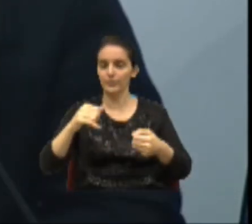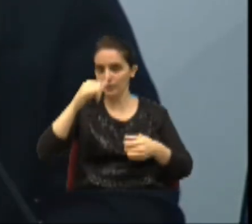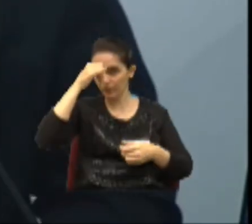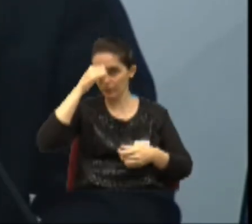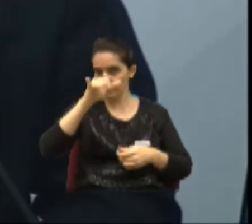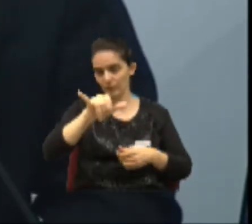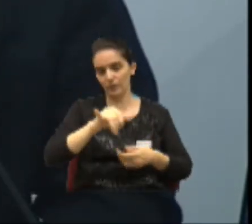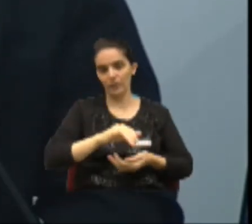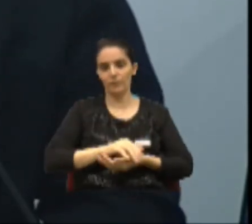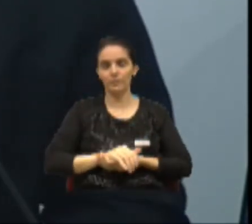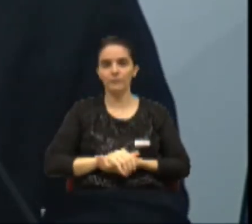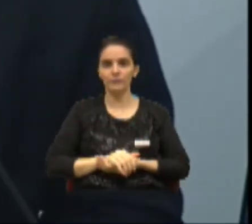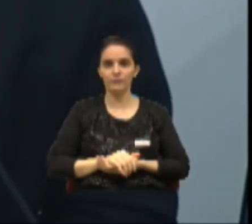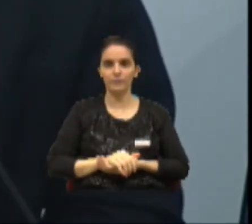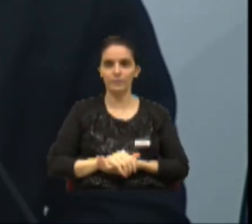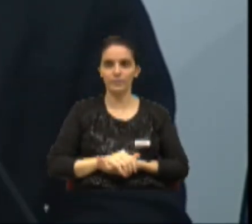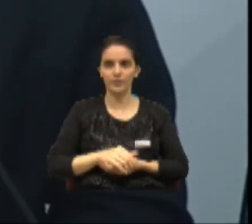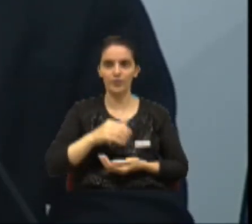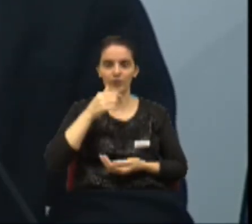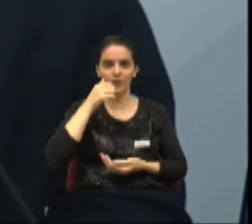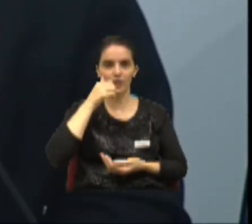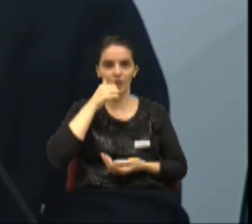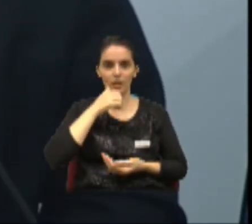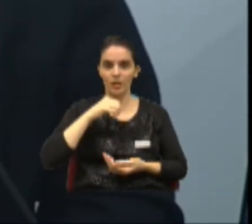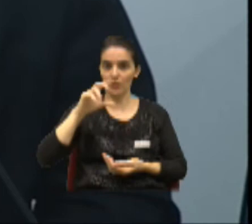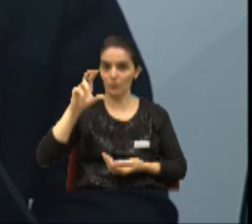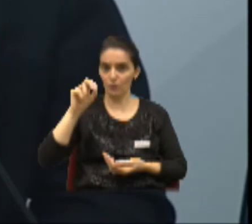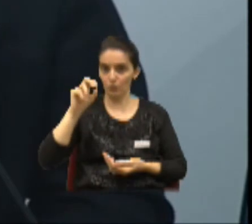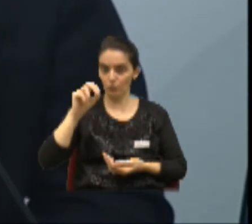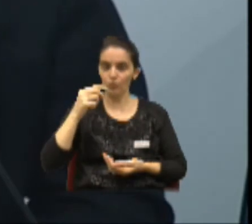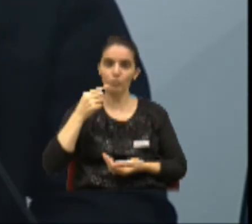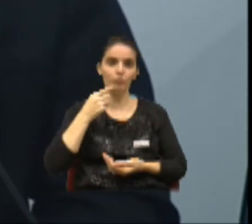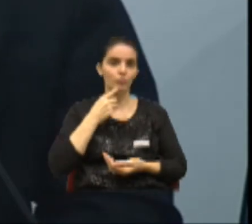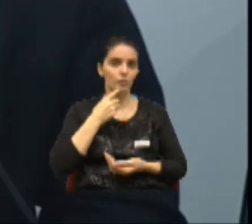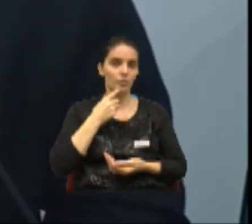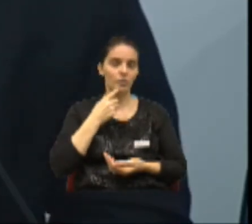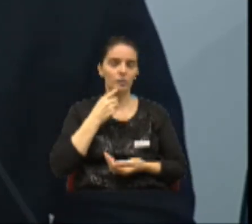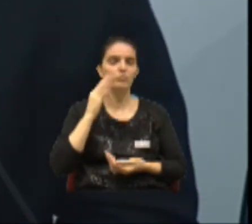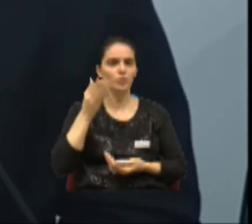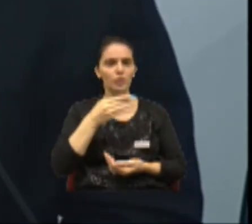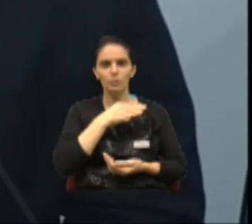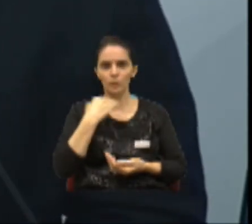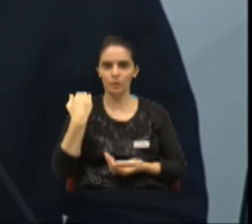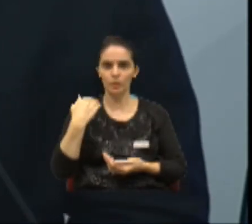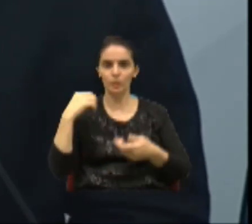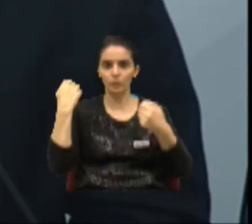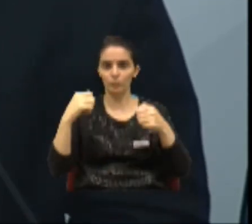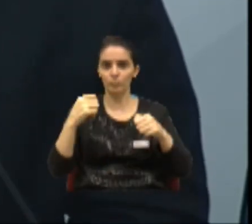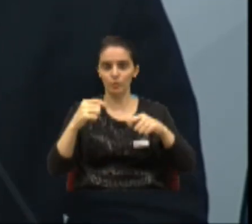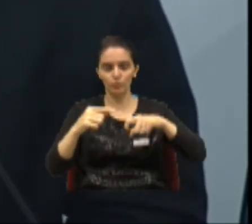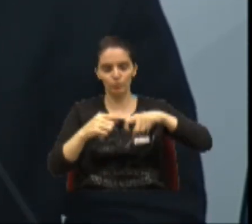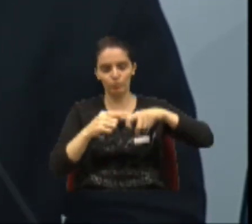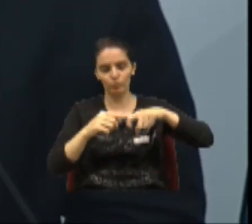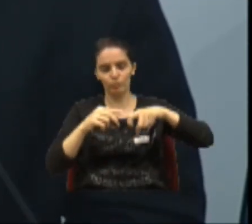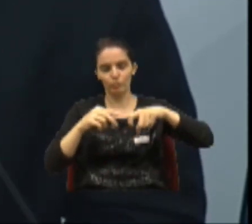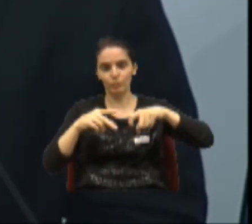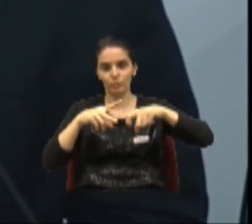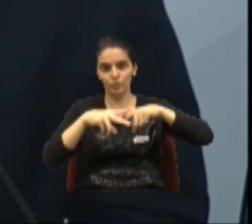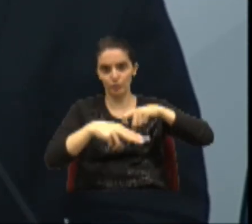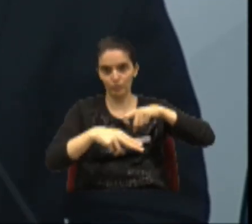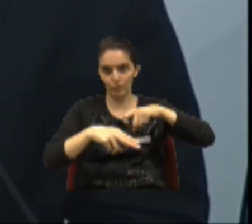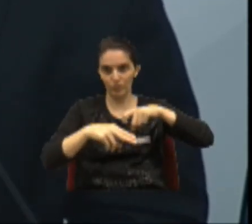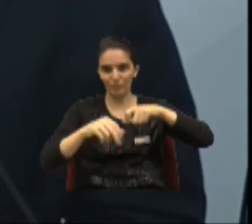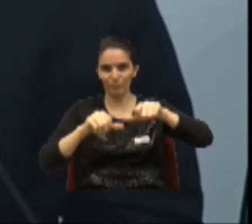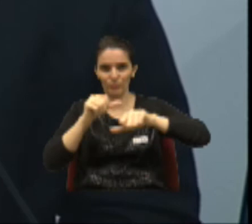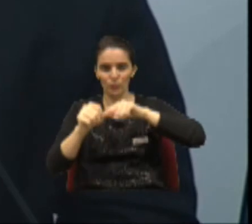Infelizmente, minha avó, que hoje já não está mais entre nós, ela teve que retirar o joelho dela e colocar uma prótese por conta